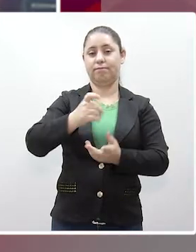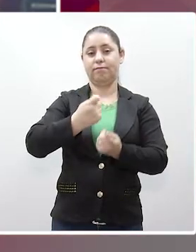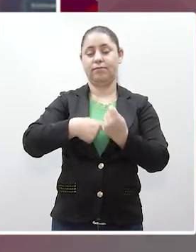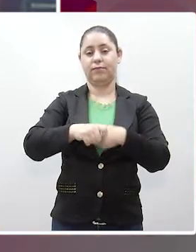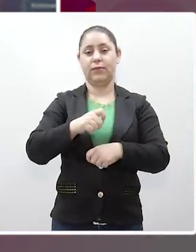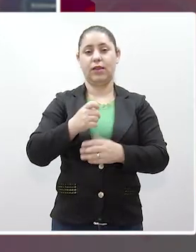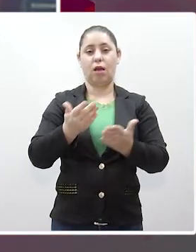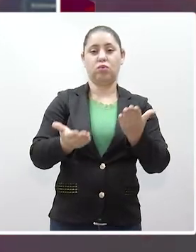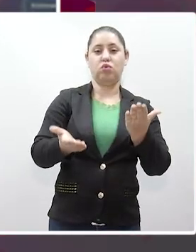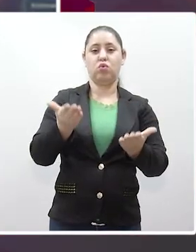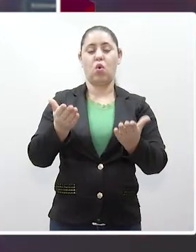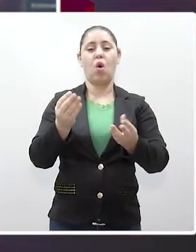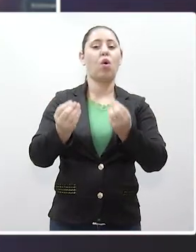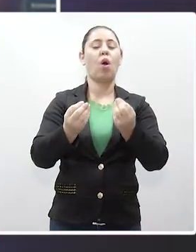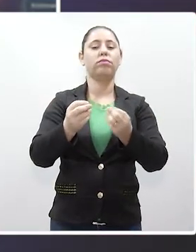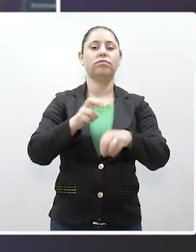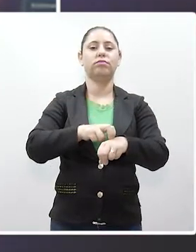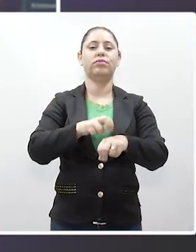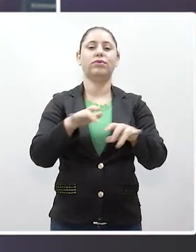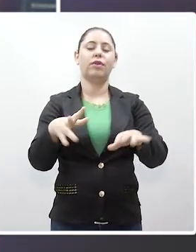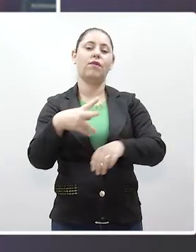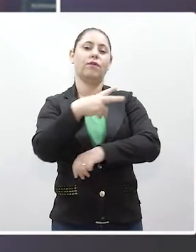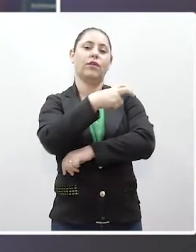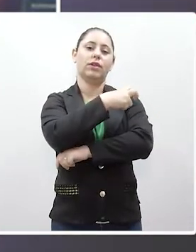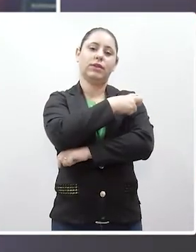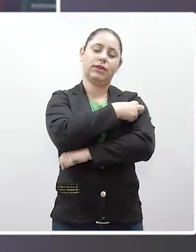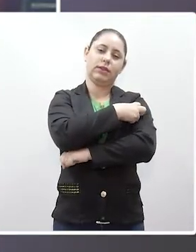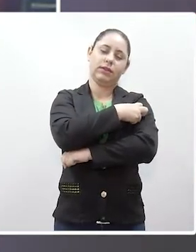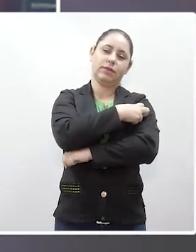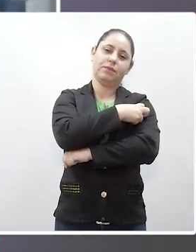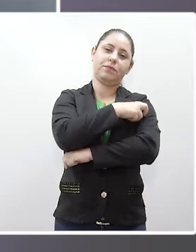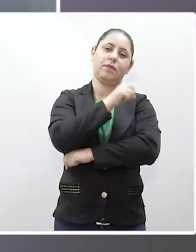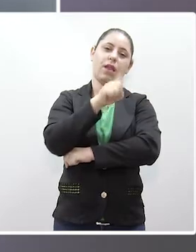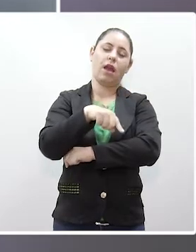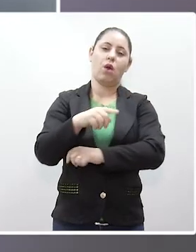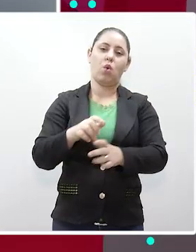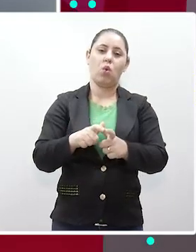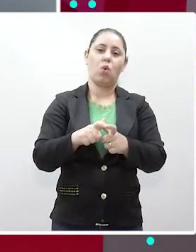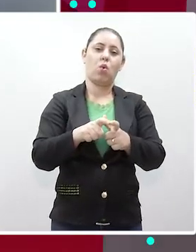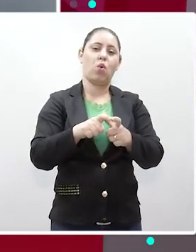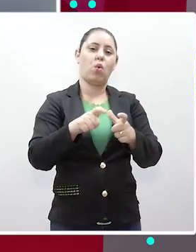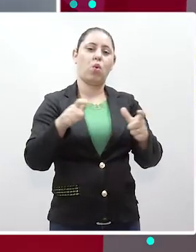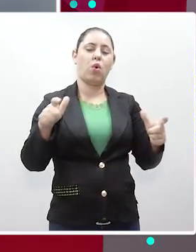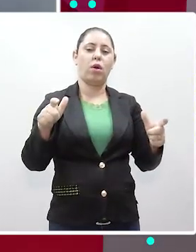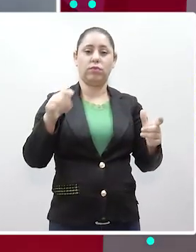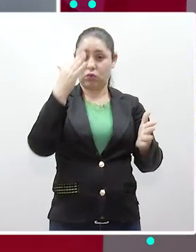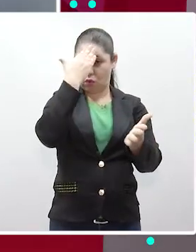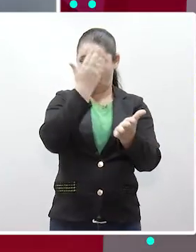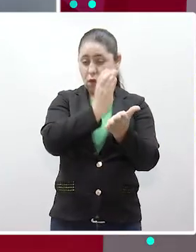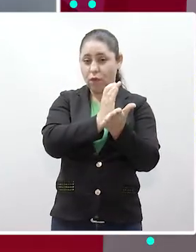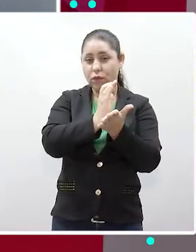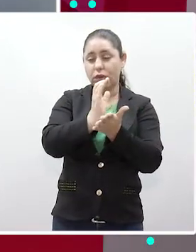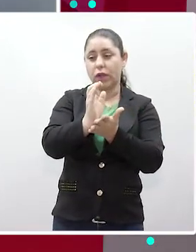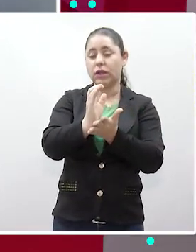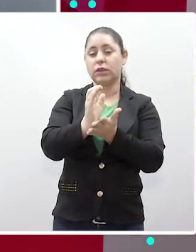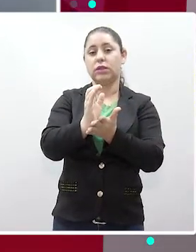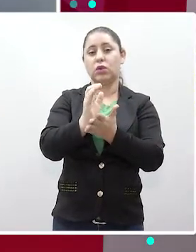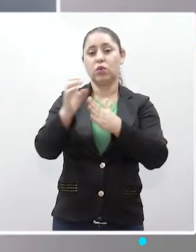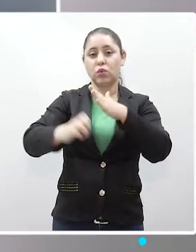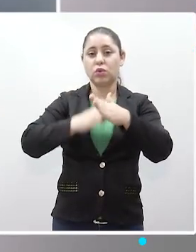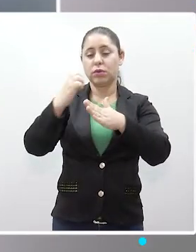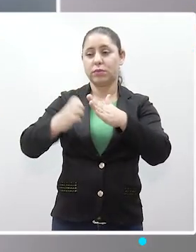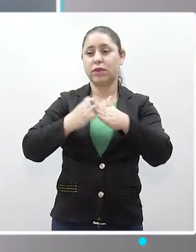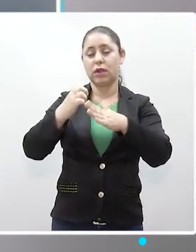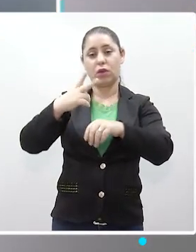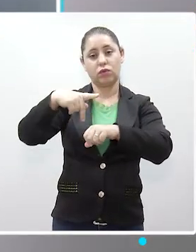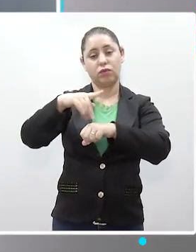mundo, vai oscilar de acordo com o controle da pandemia. Vacinação, aumento ou diminuição da confiança do consumidor e do